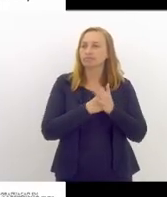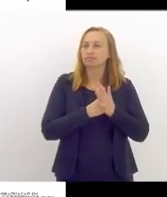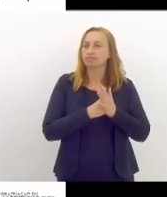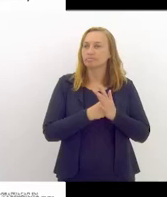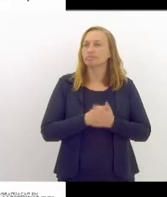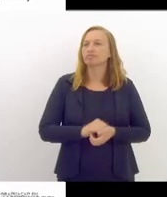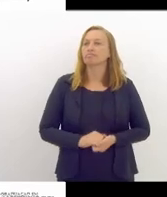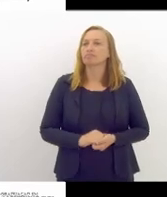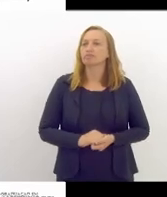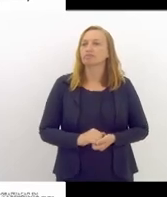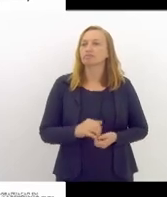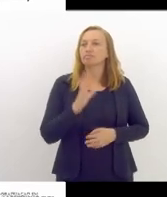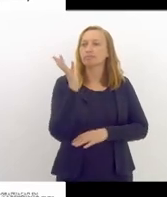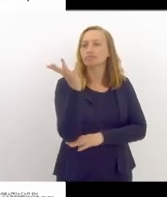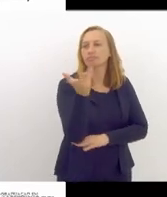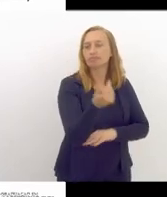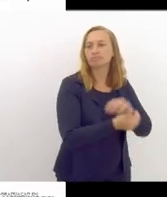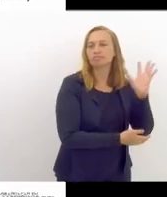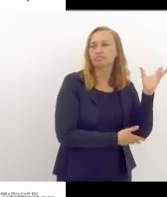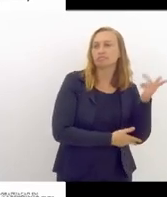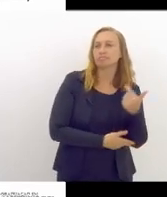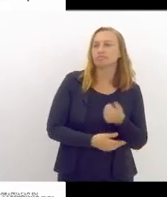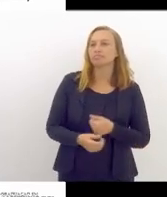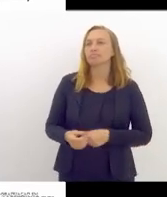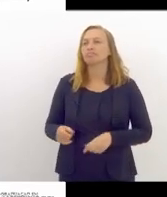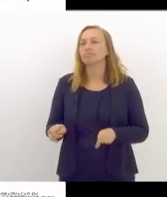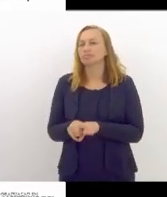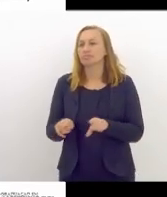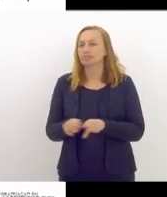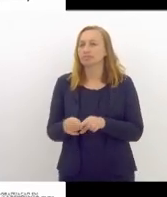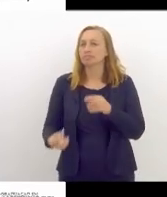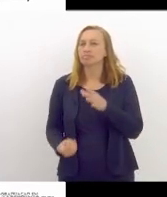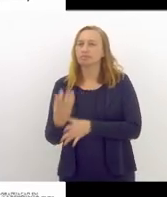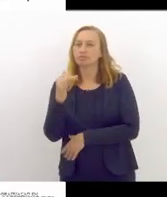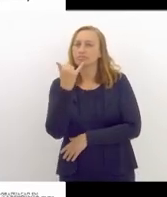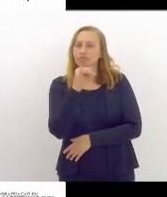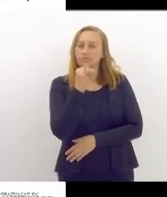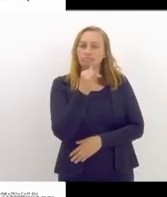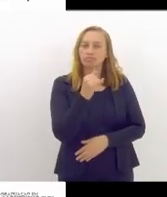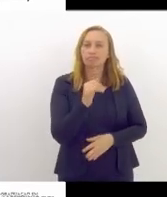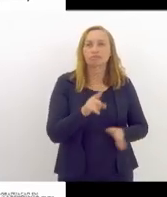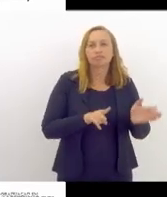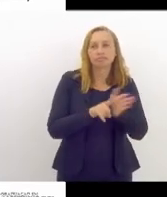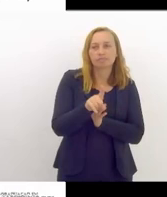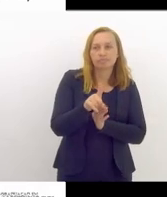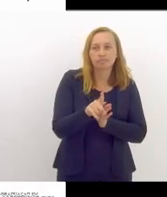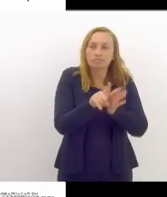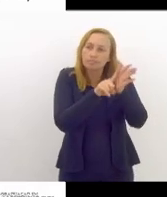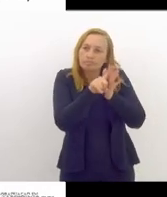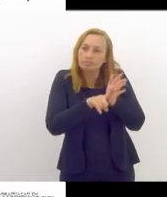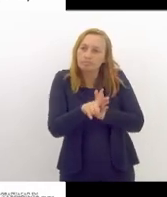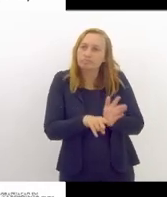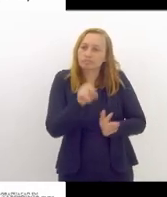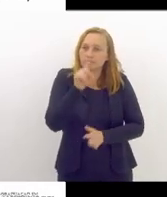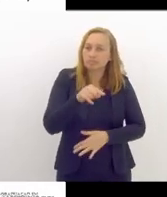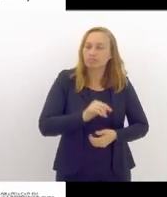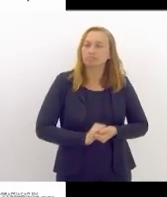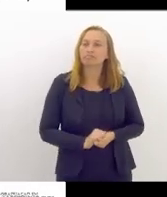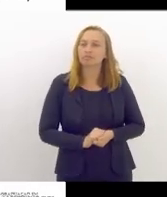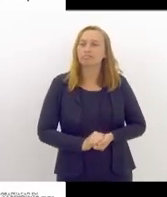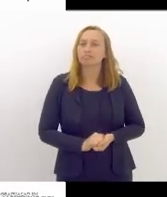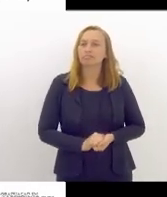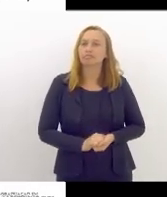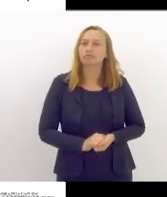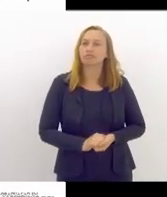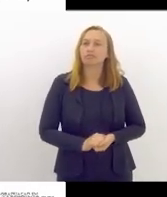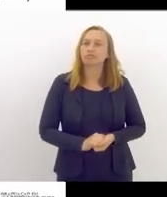no meio ambiente quanto na geração de energia então a pergunta que se faz nesse tipo de análise é a seguinte se